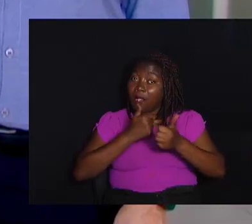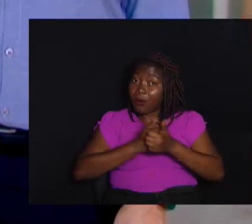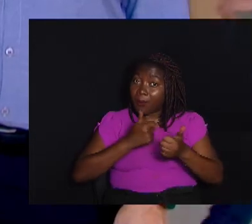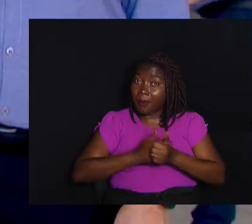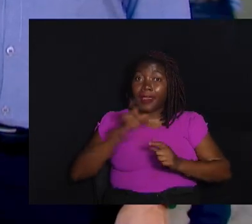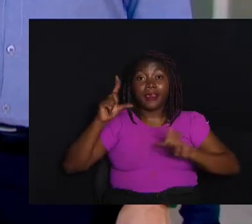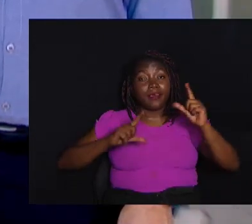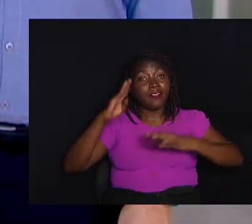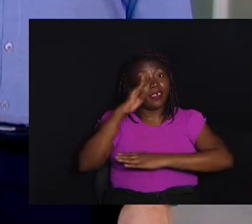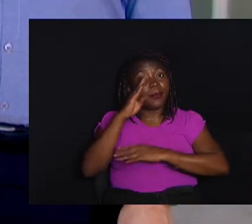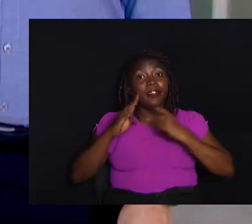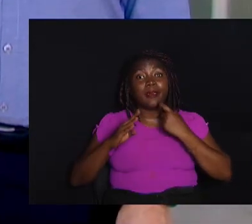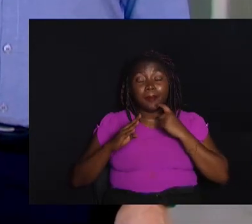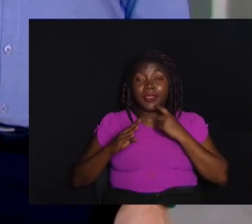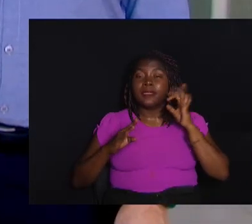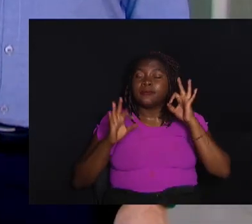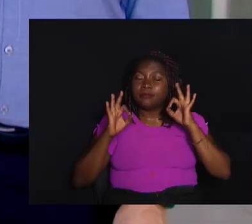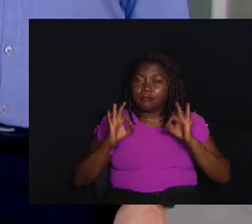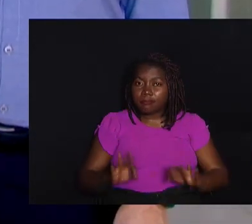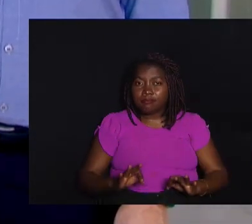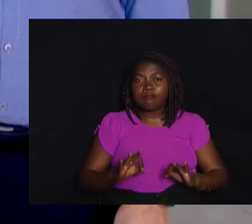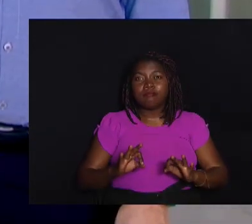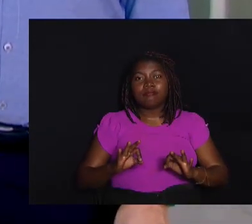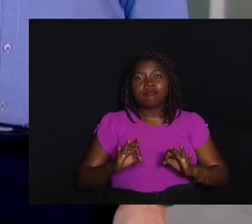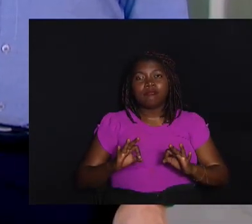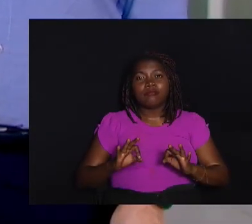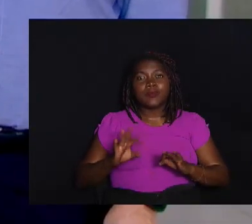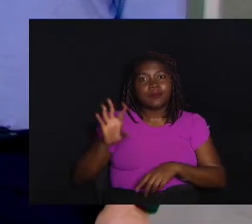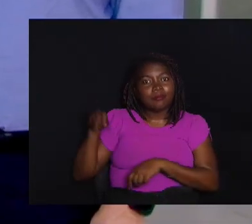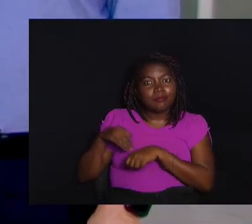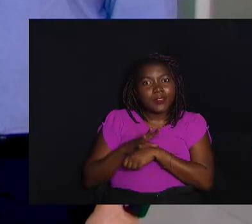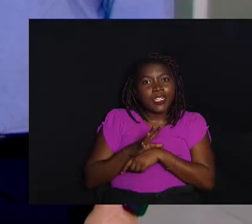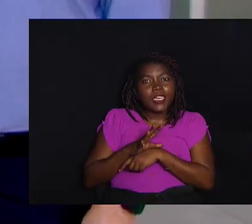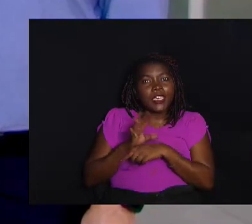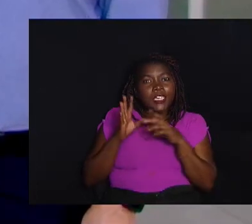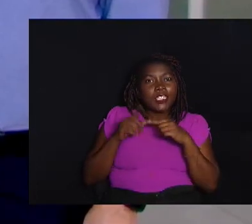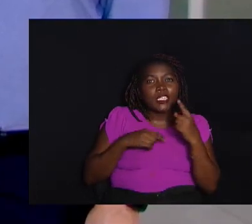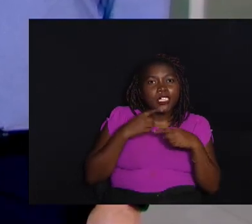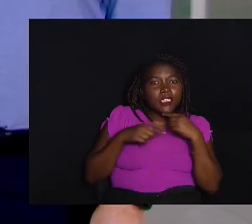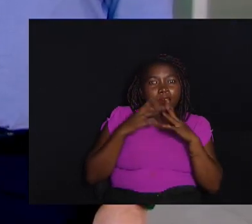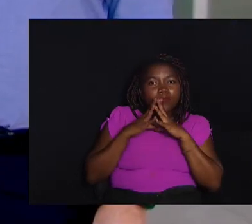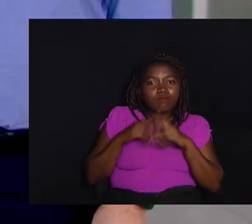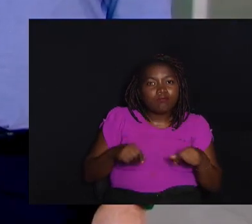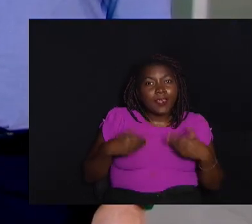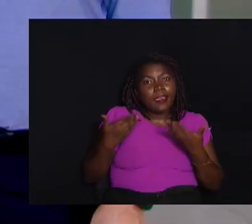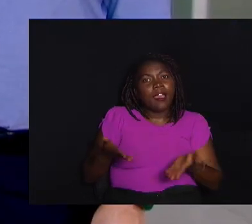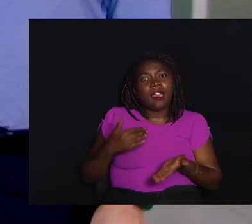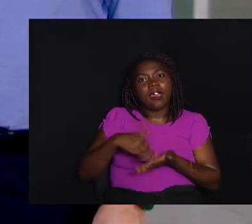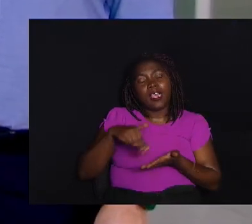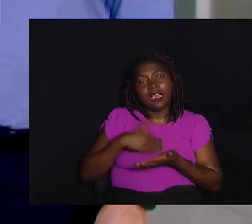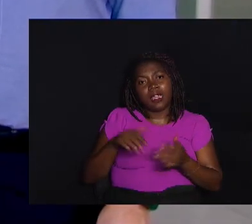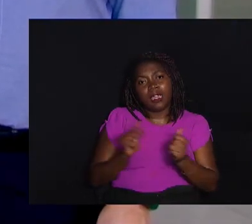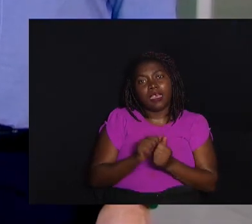Câmara Campinas e certamente tirou todas as dúvidas aqui com a entrevista com o secretário Caiado, secretário de